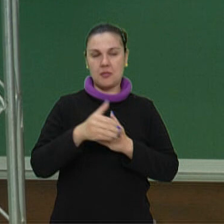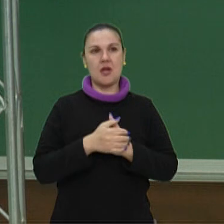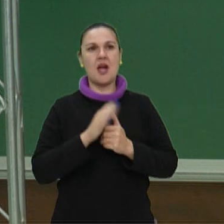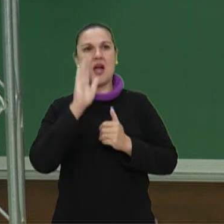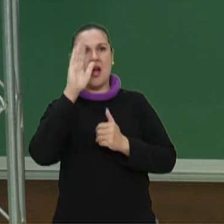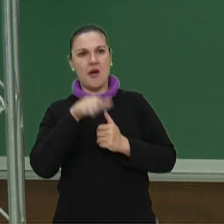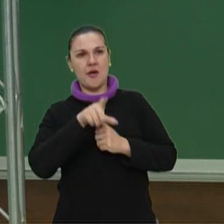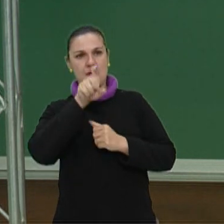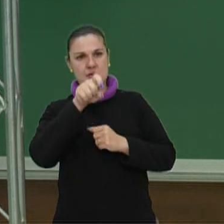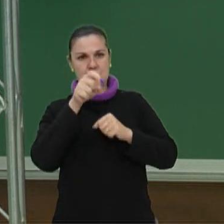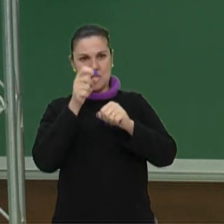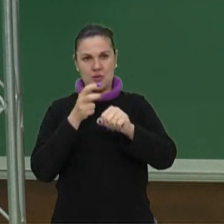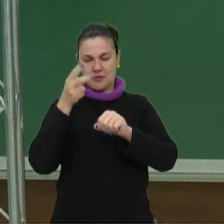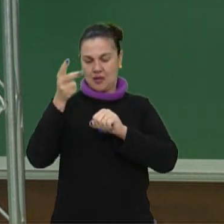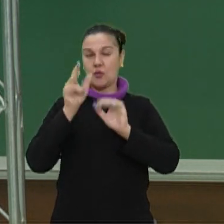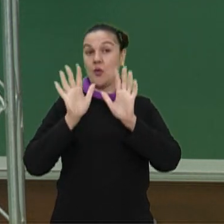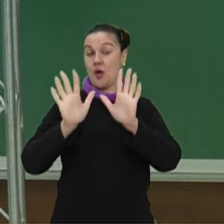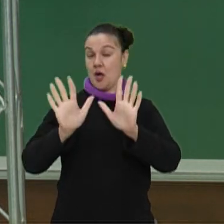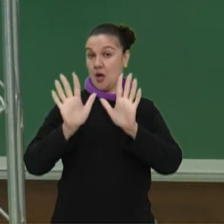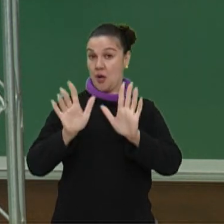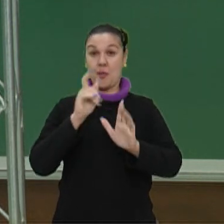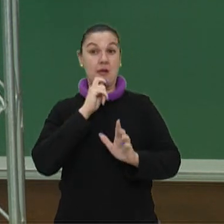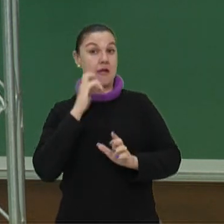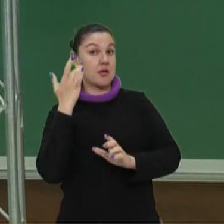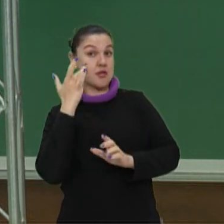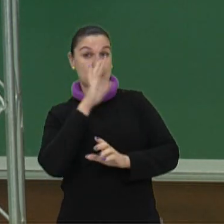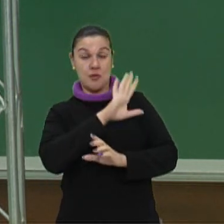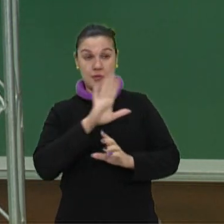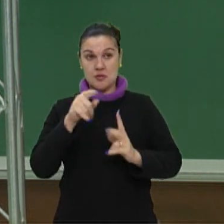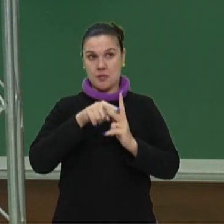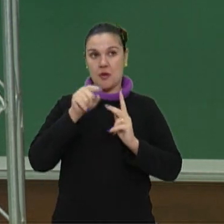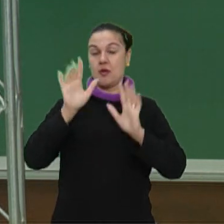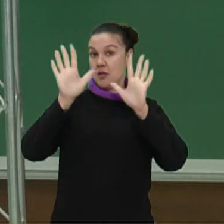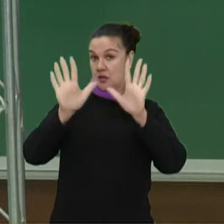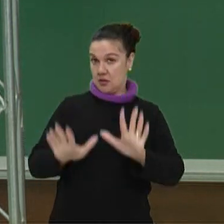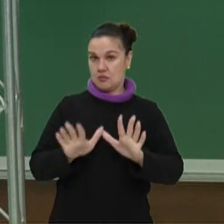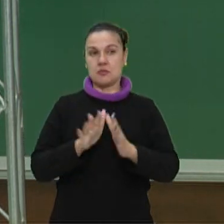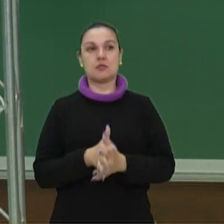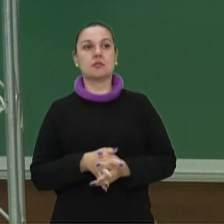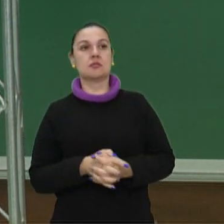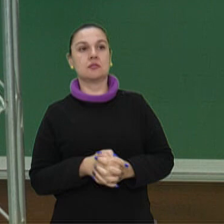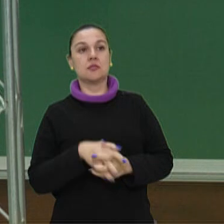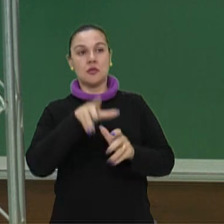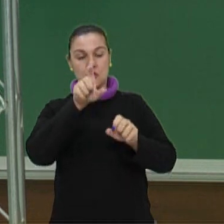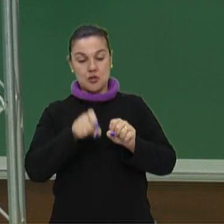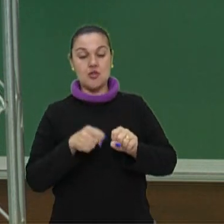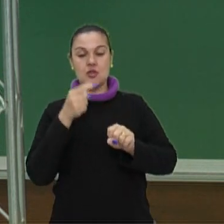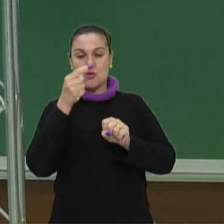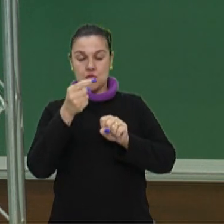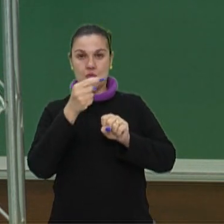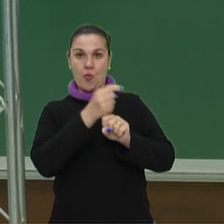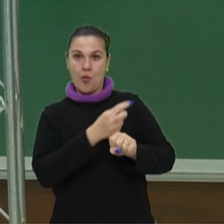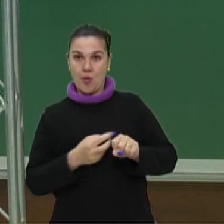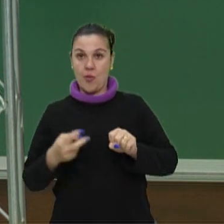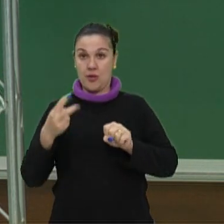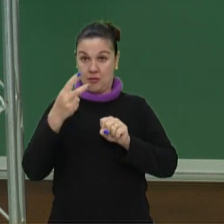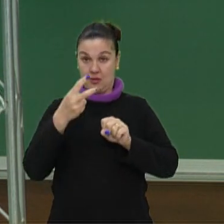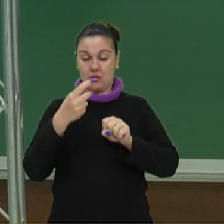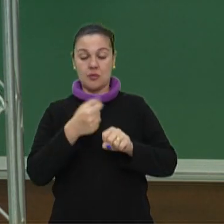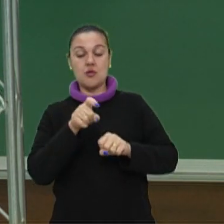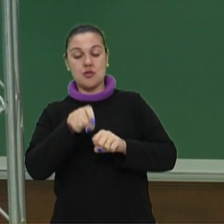o x1 ao quadrado e o x2 ao quadrado, como eu não conheço as raízes, deixa assim mesmo, tá? Deixa x1 ao quadrado e lá x2 ao